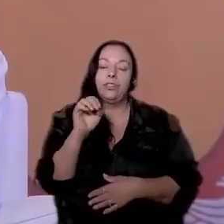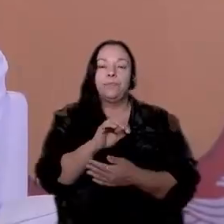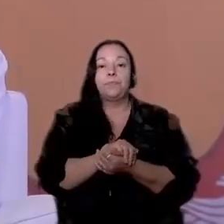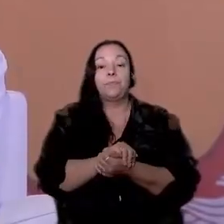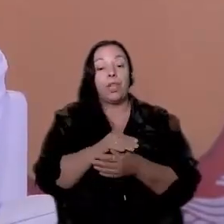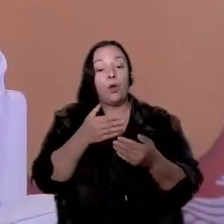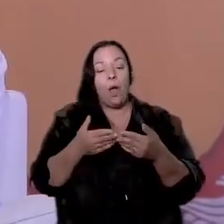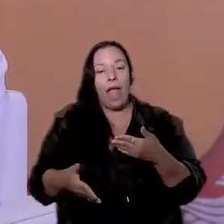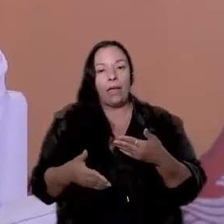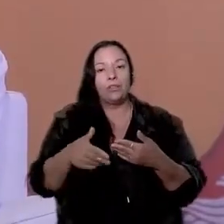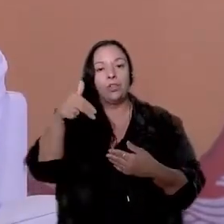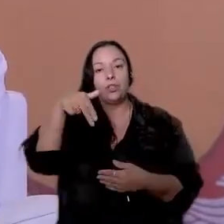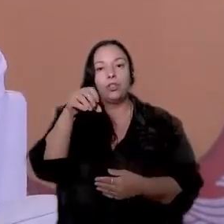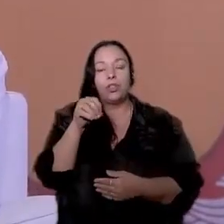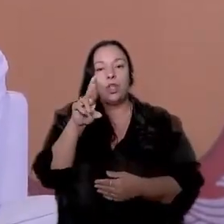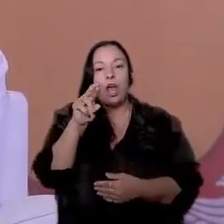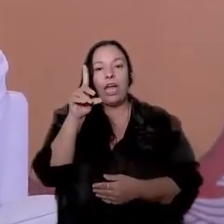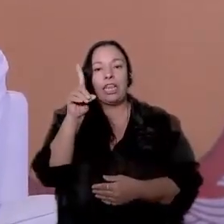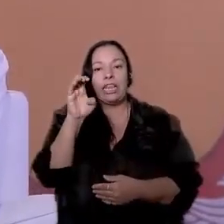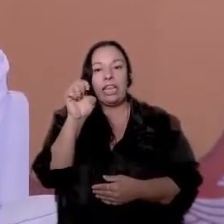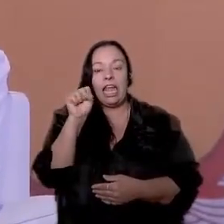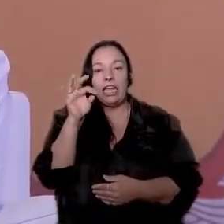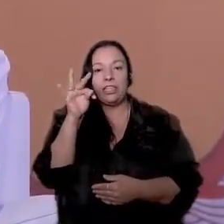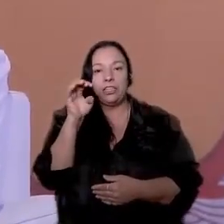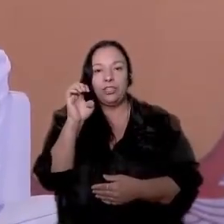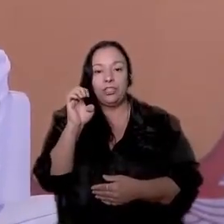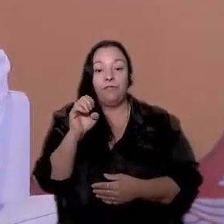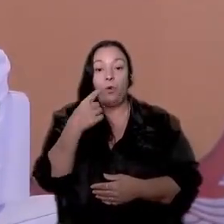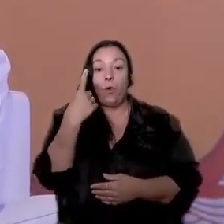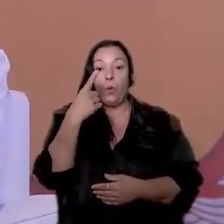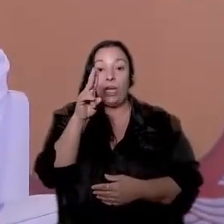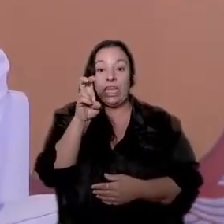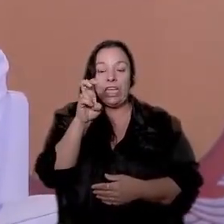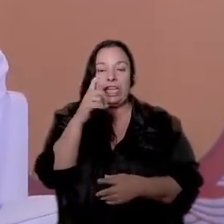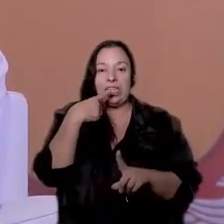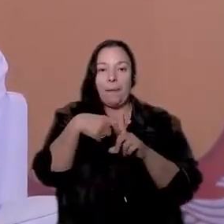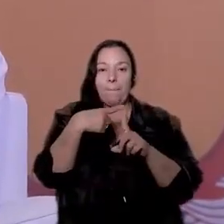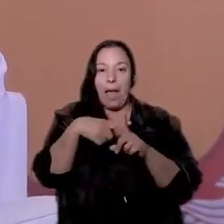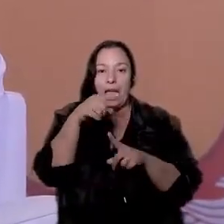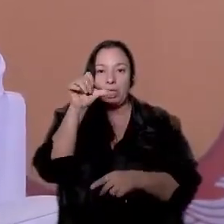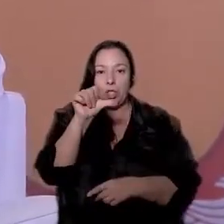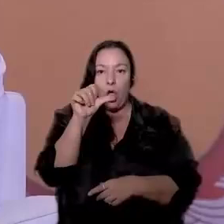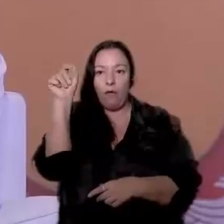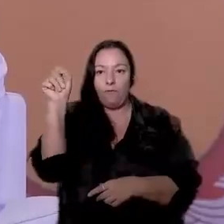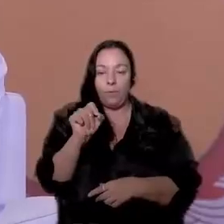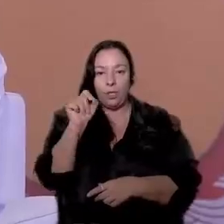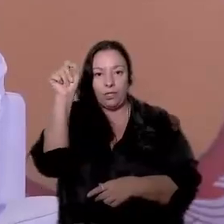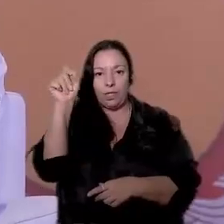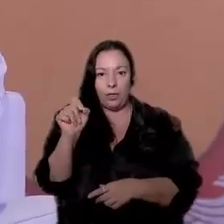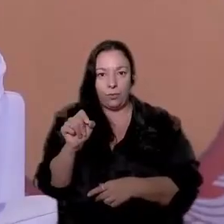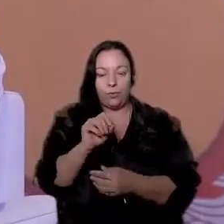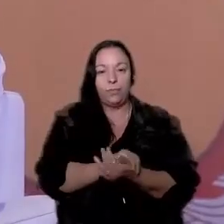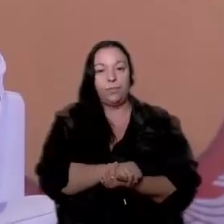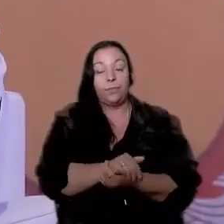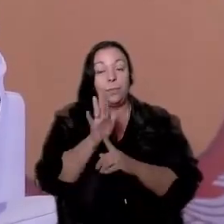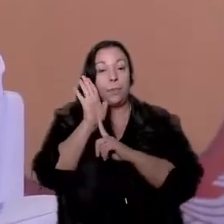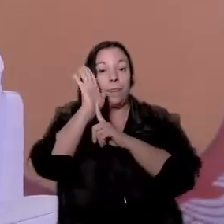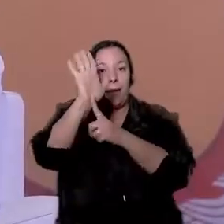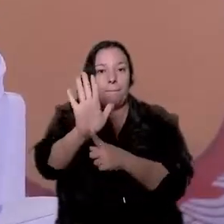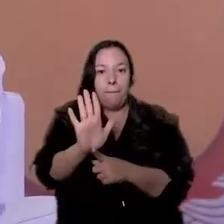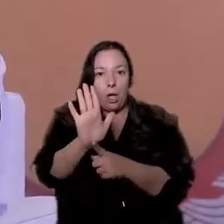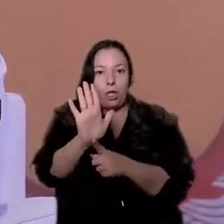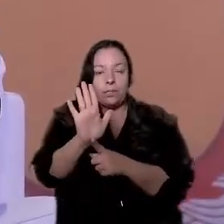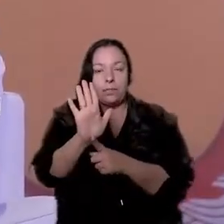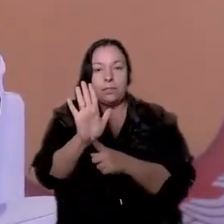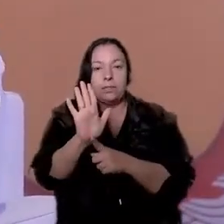Nordeste. O Nordeste ficou com 15 mais 9. Né? Então, quando a gente faz isso, a gente mostra que